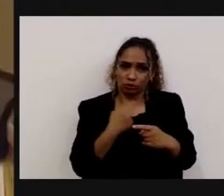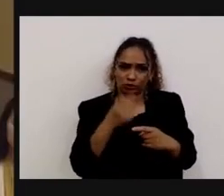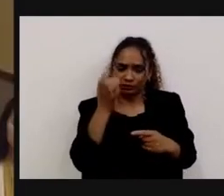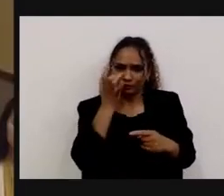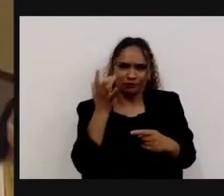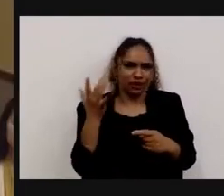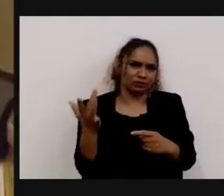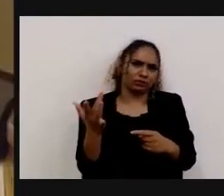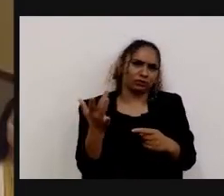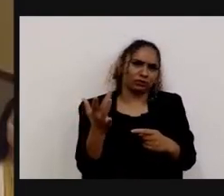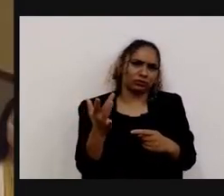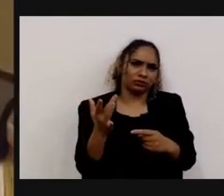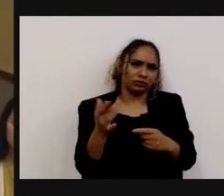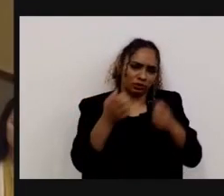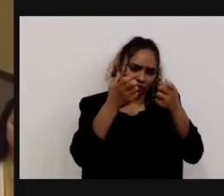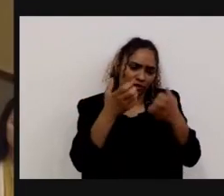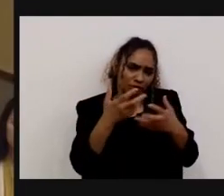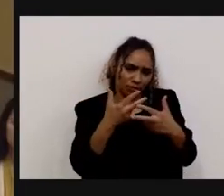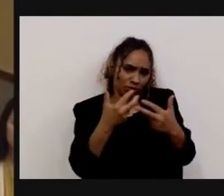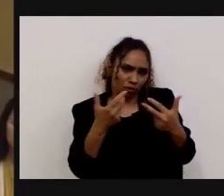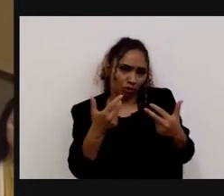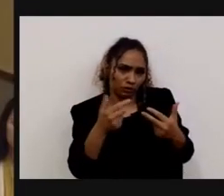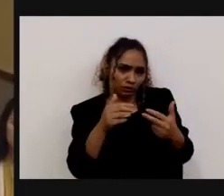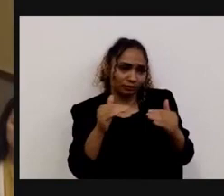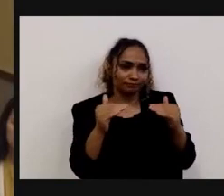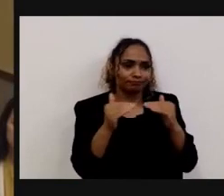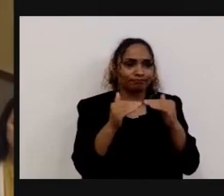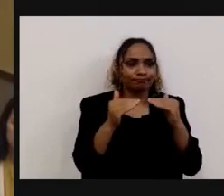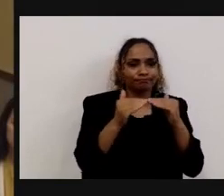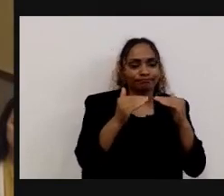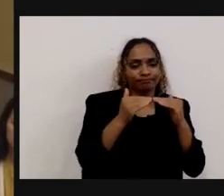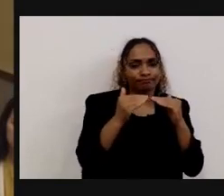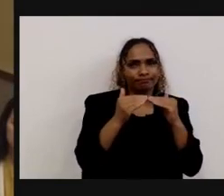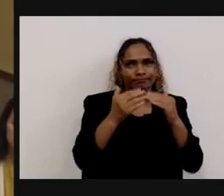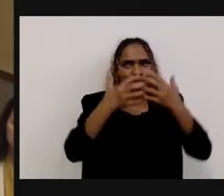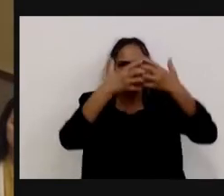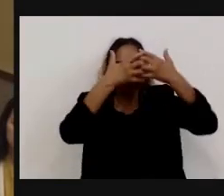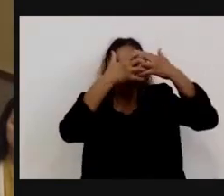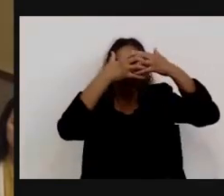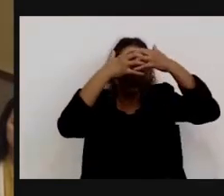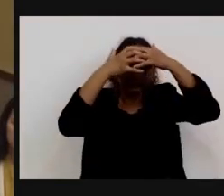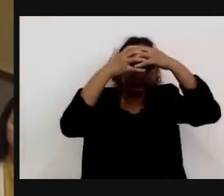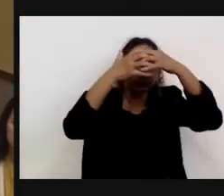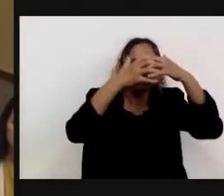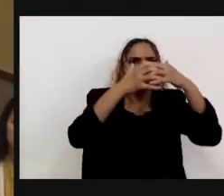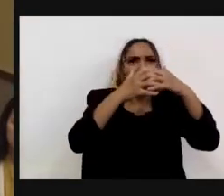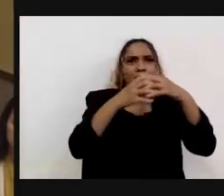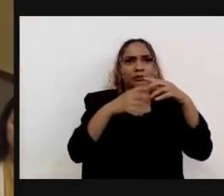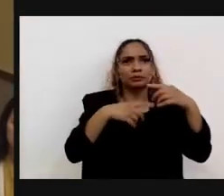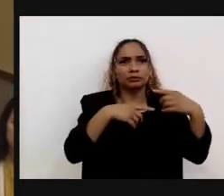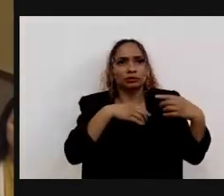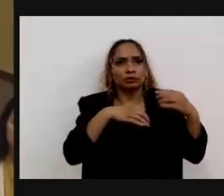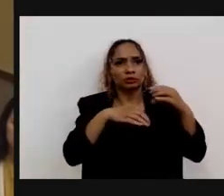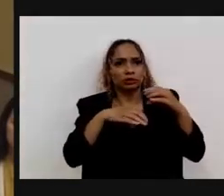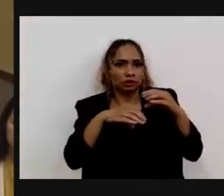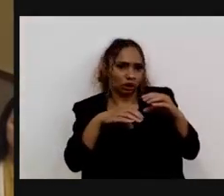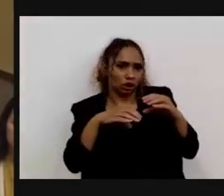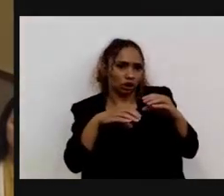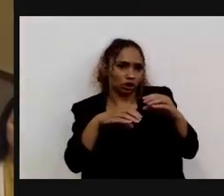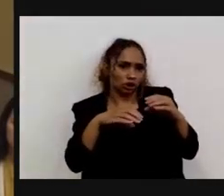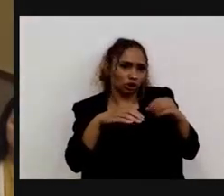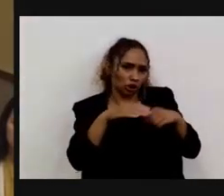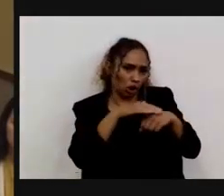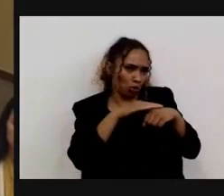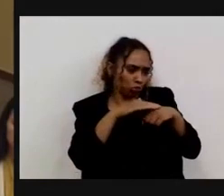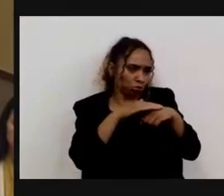mais fácil Se eu falo alguma coisa alguém tá concordando e o nosso cérebro né a gente preenche lacunas de comunicação com a partir